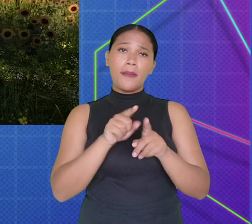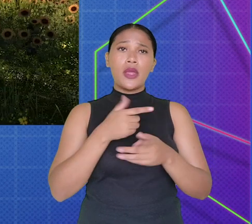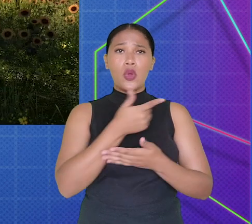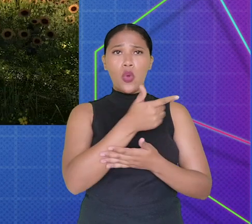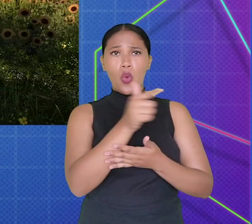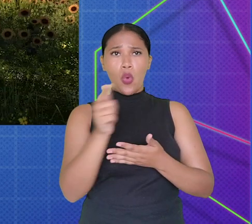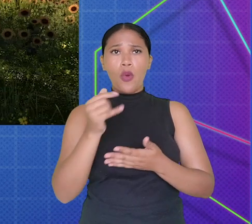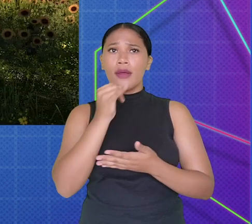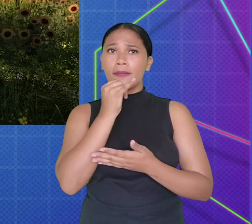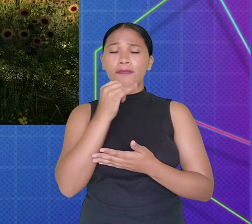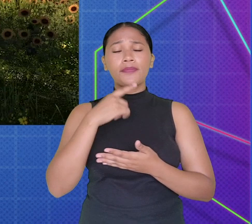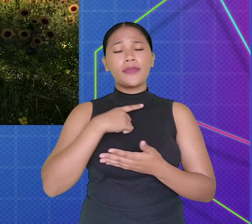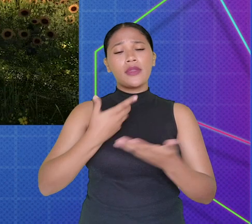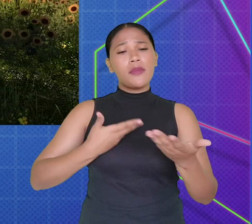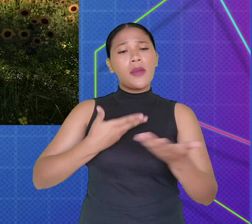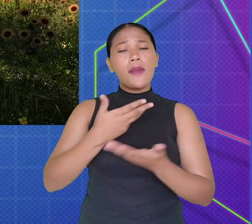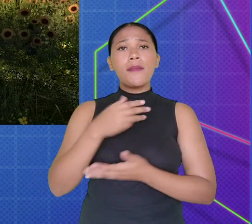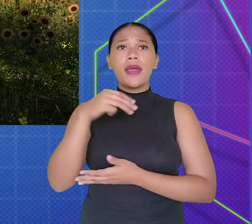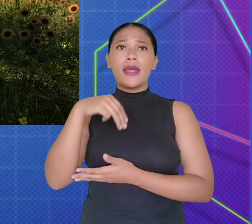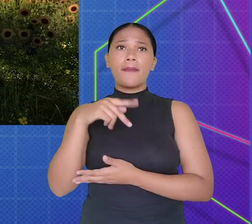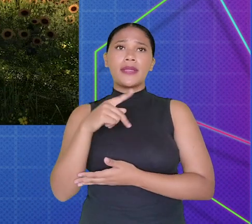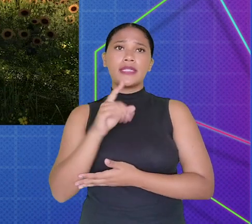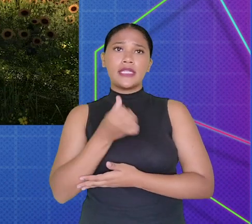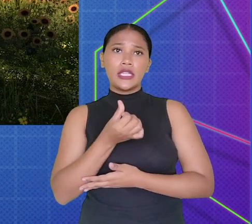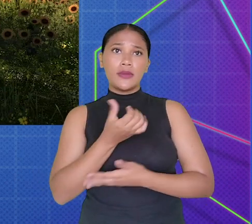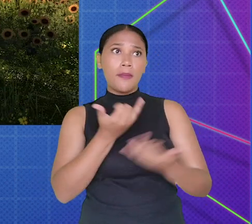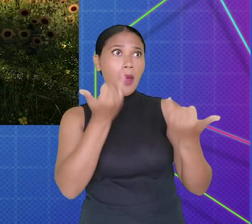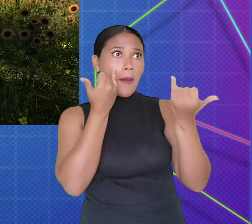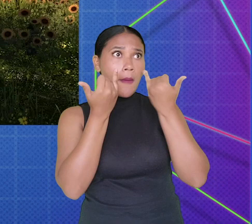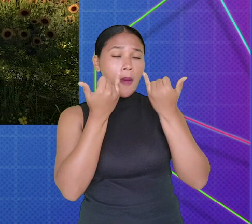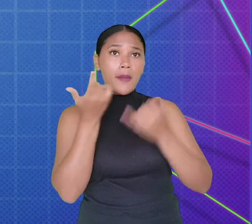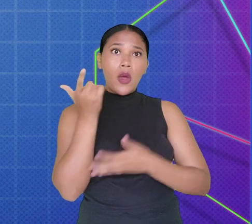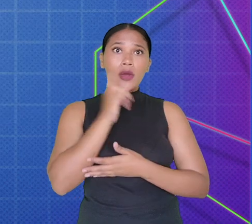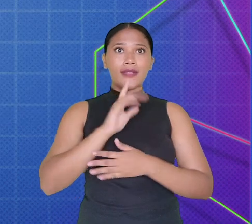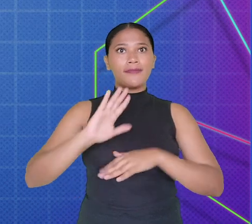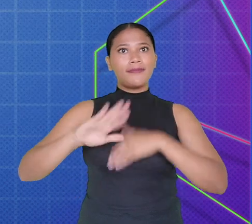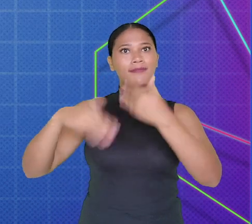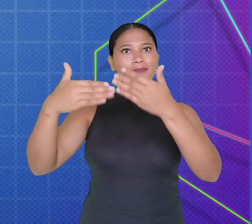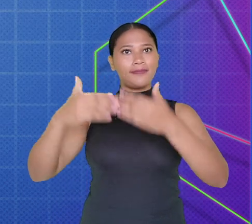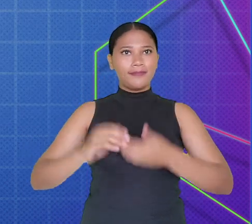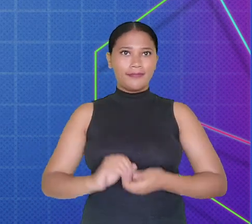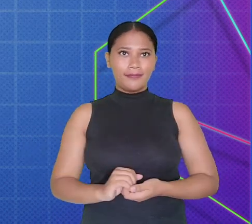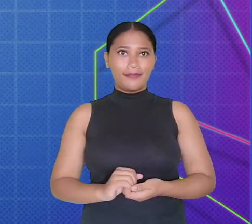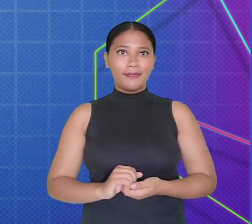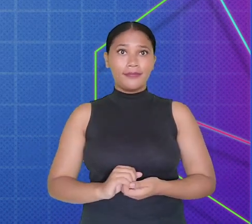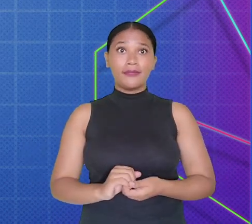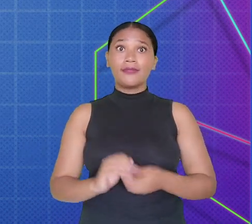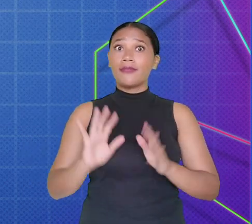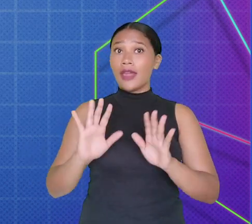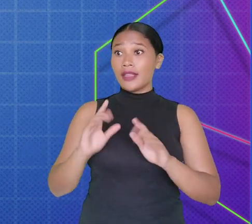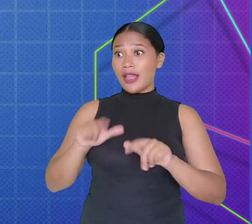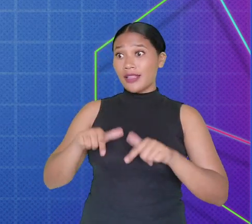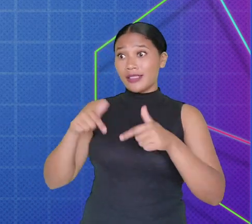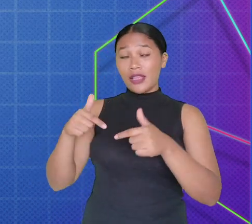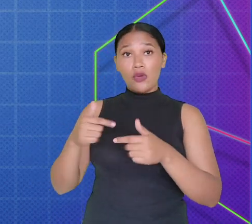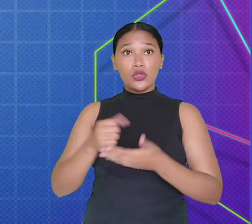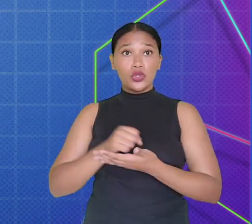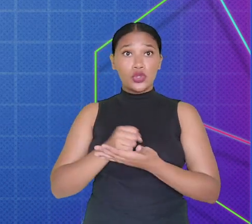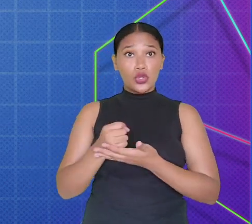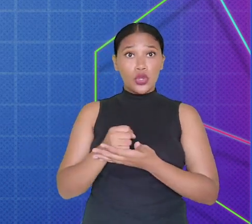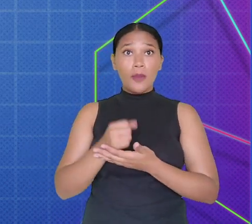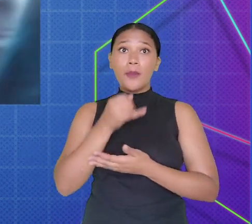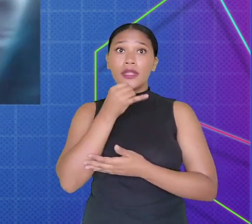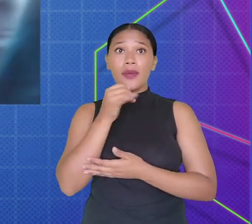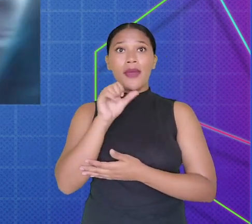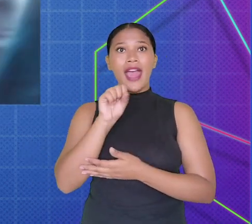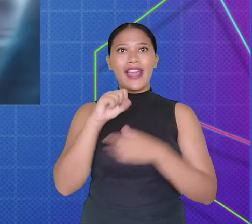Scrolls, os jogadores frequentemente interagem com NPCs para obter informações e progredir na história. Já em jogos de ação